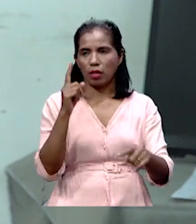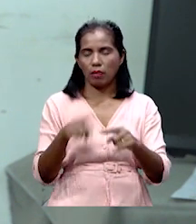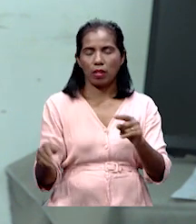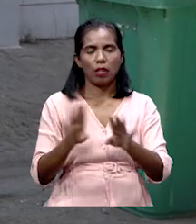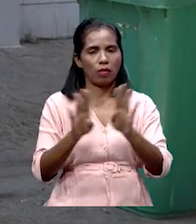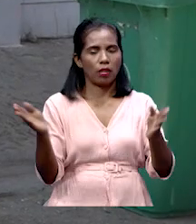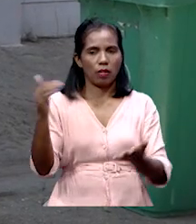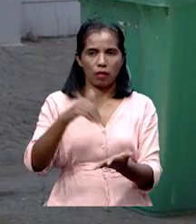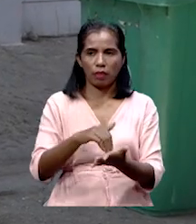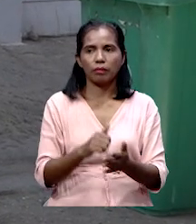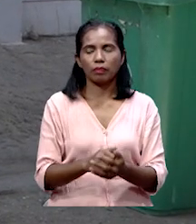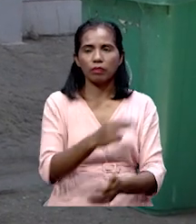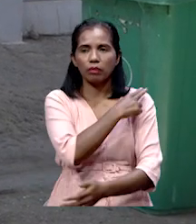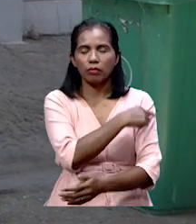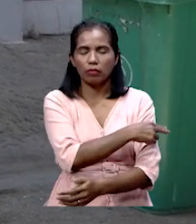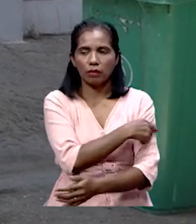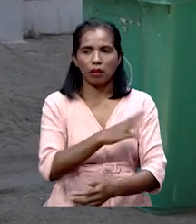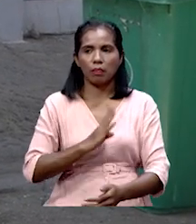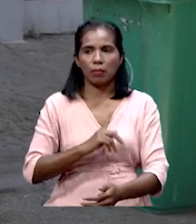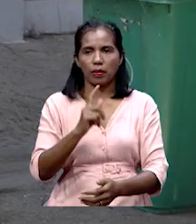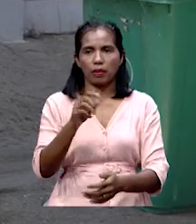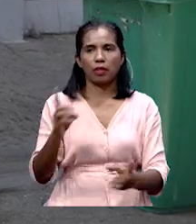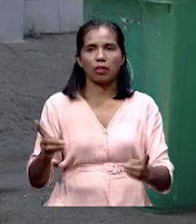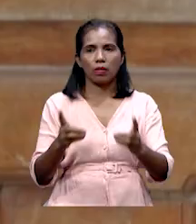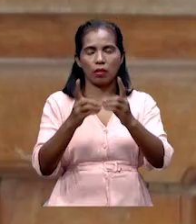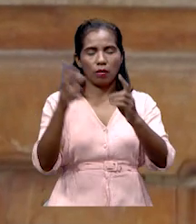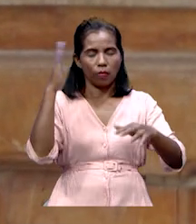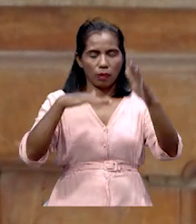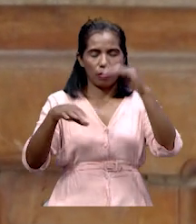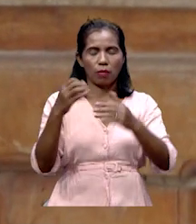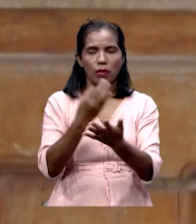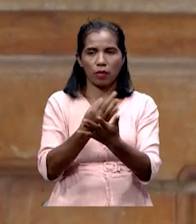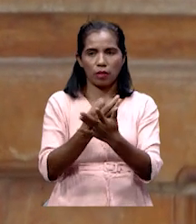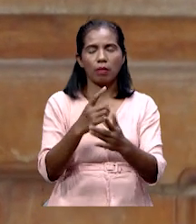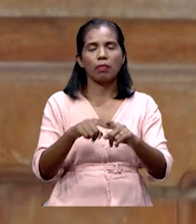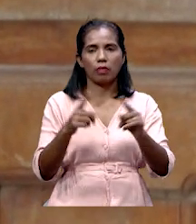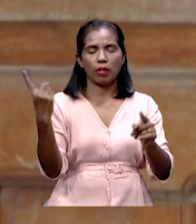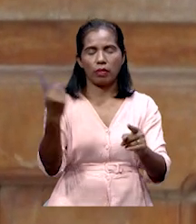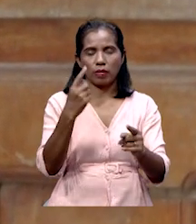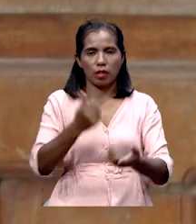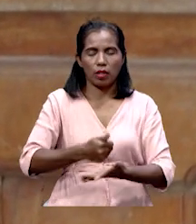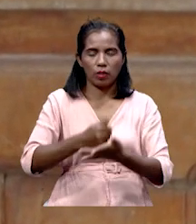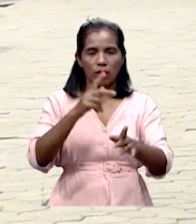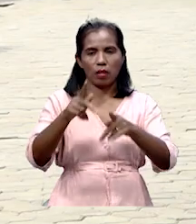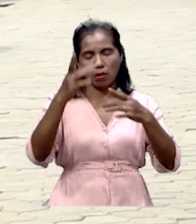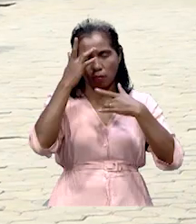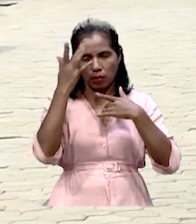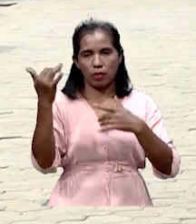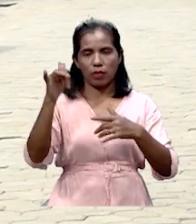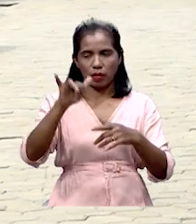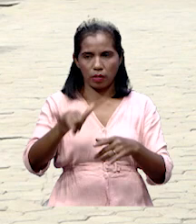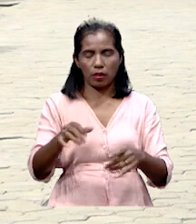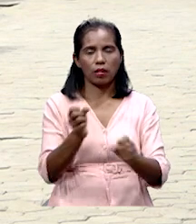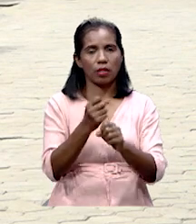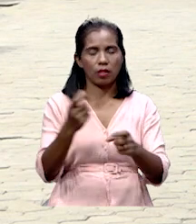fali Clínica Bairupité hasoro hela problema financeiro, mai bena fatin fo atendimento ba paciente sira, nebe mai